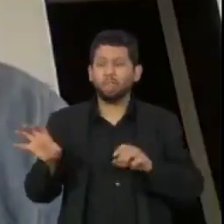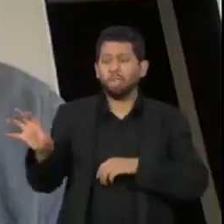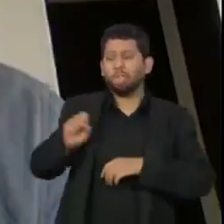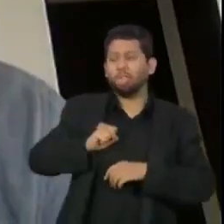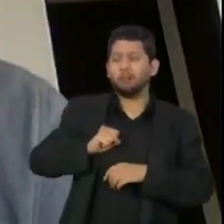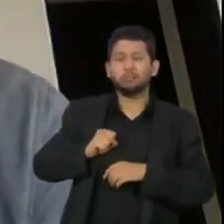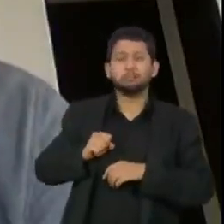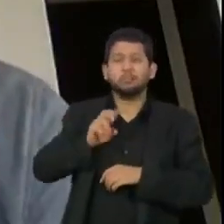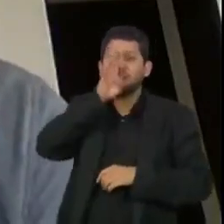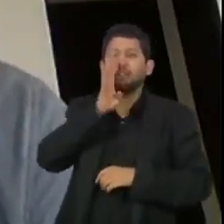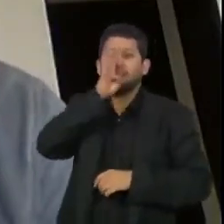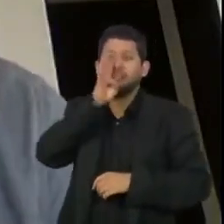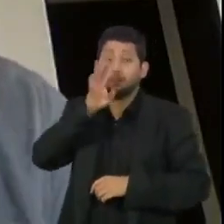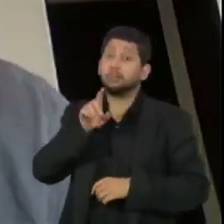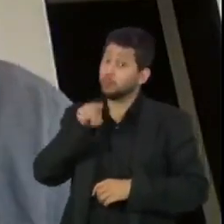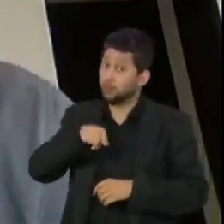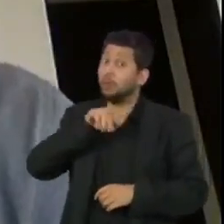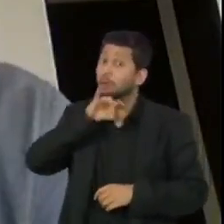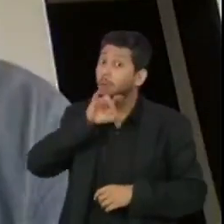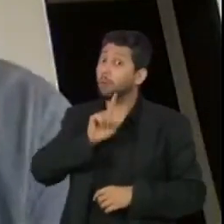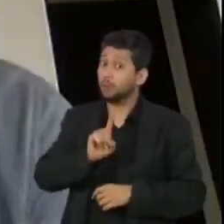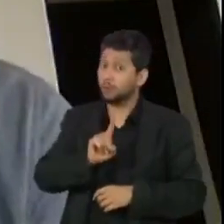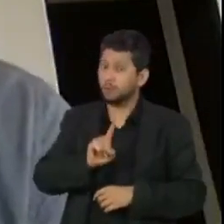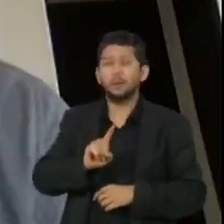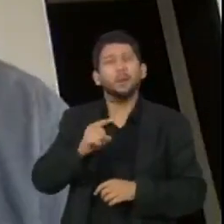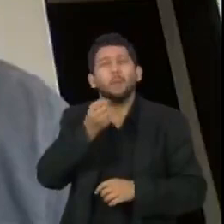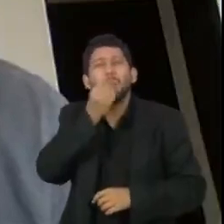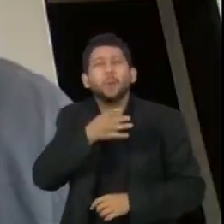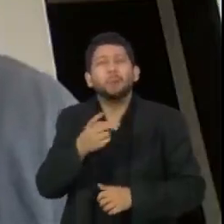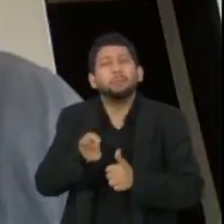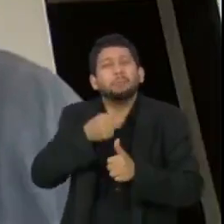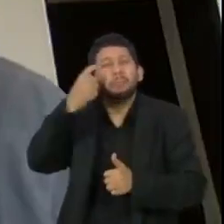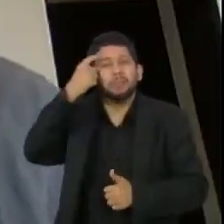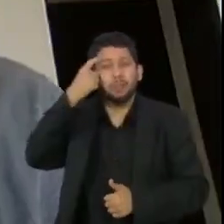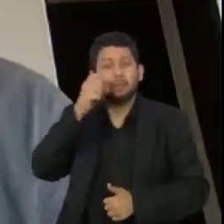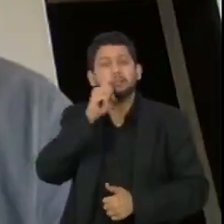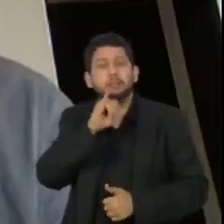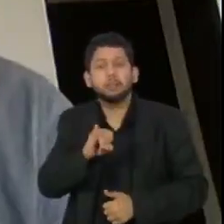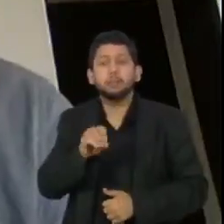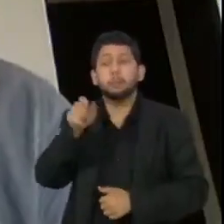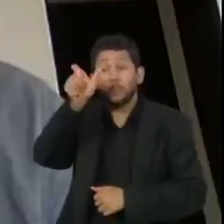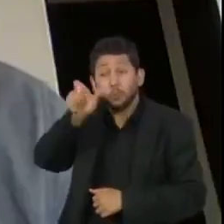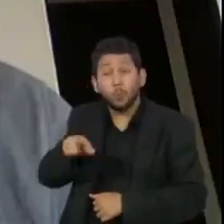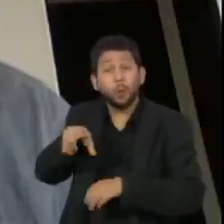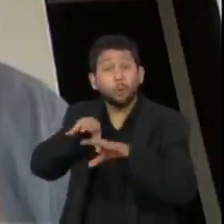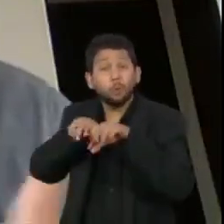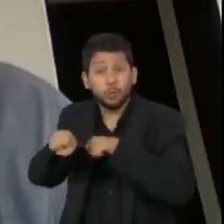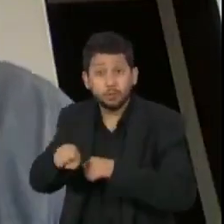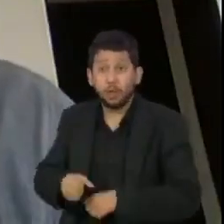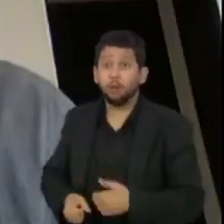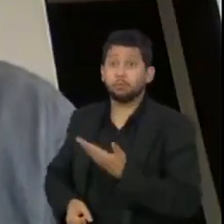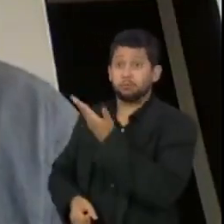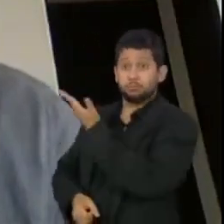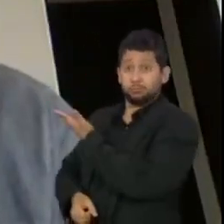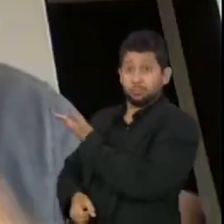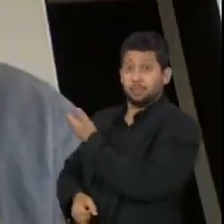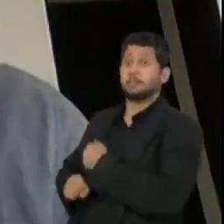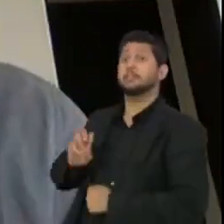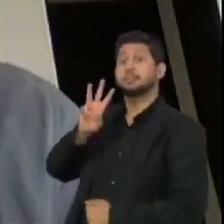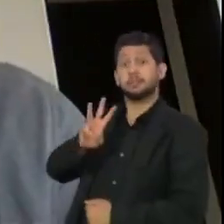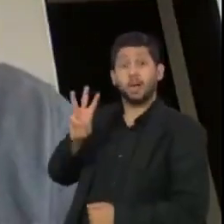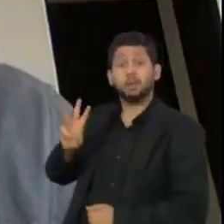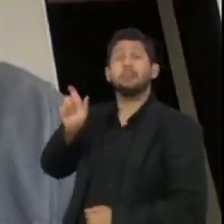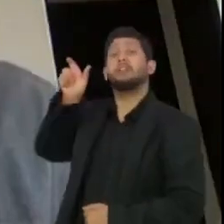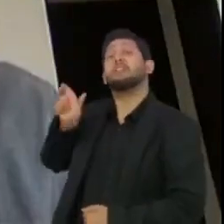são capacitadas, e isso é ruim. Então, primeiro, sempre procurar, se houver dúvidas, nos sites da NCP nós temos cadastros